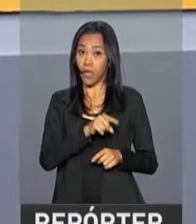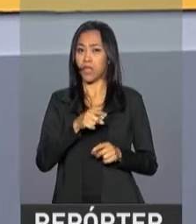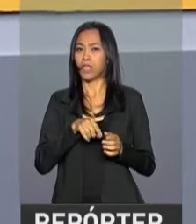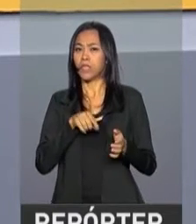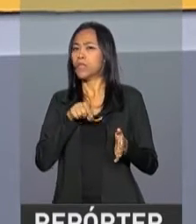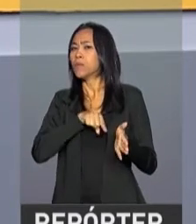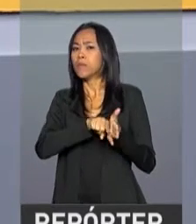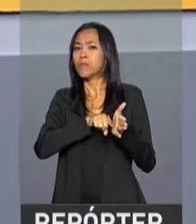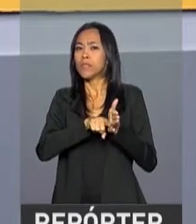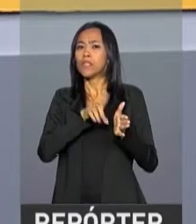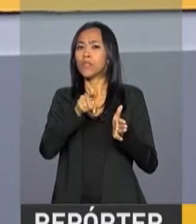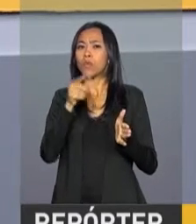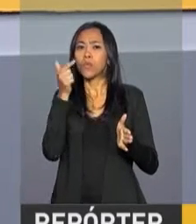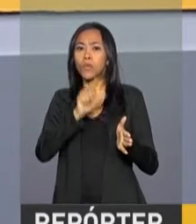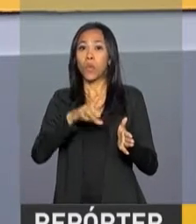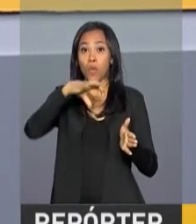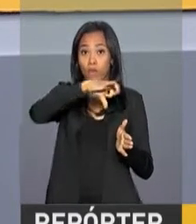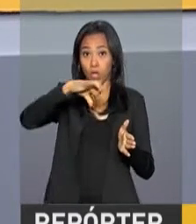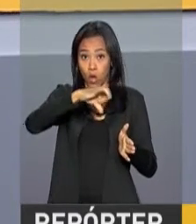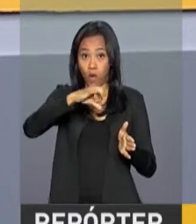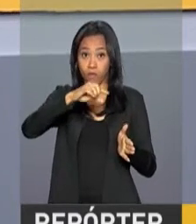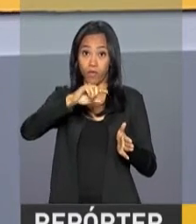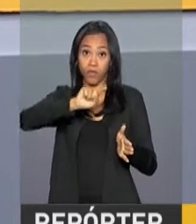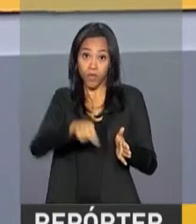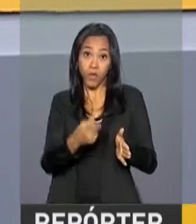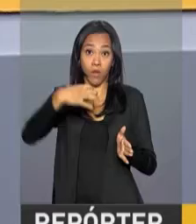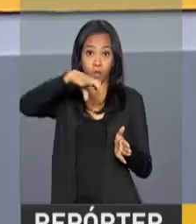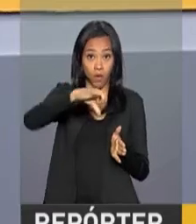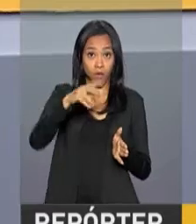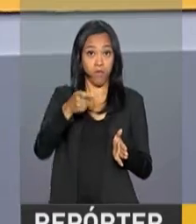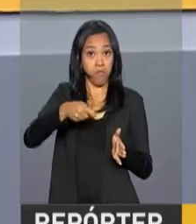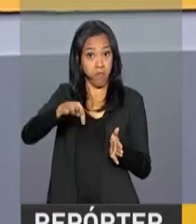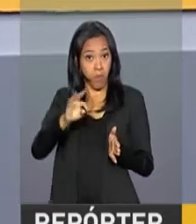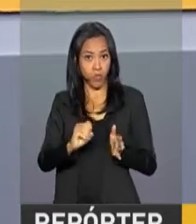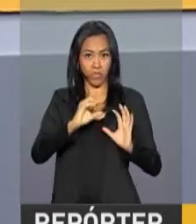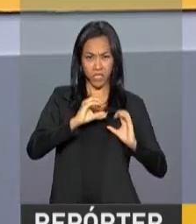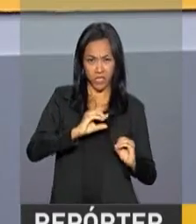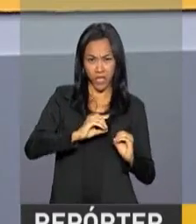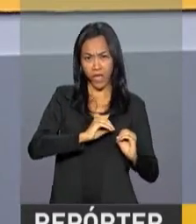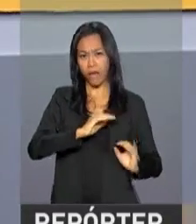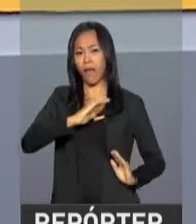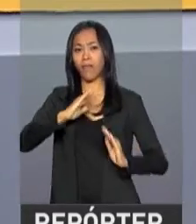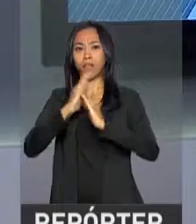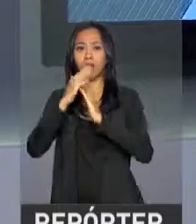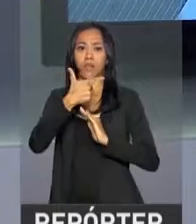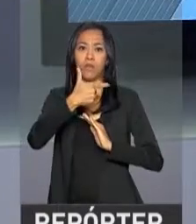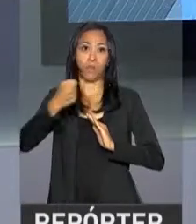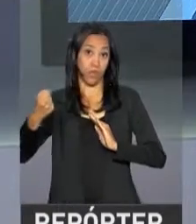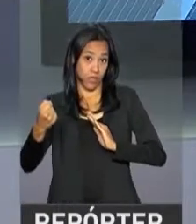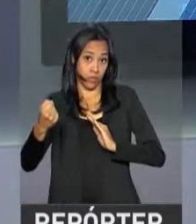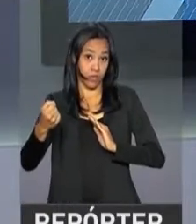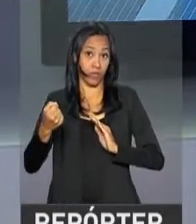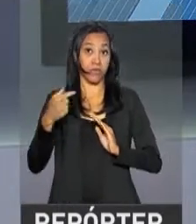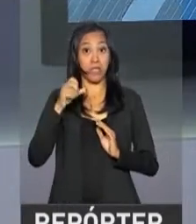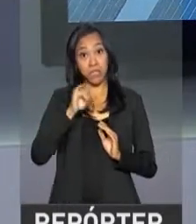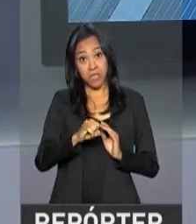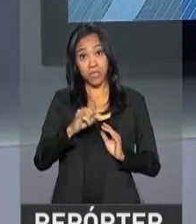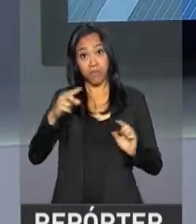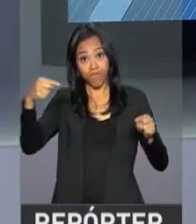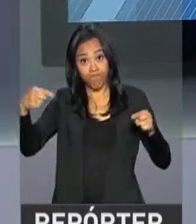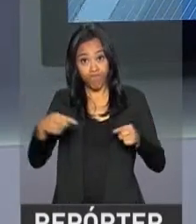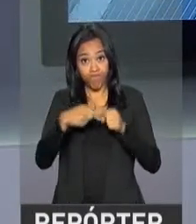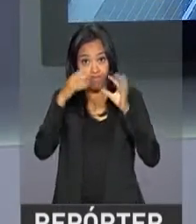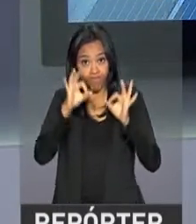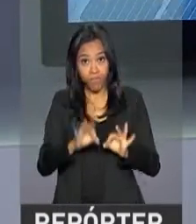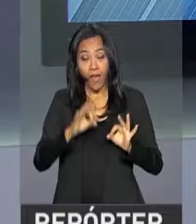o indicador chegou a 99,9 pontos em uma escala de 0 a 200 caso o resultado se confirme